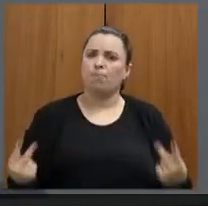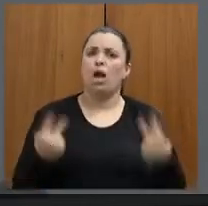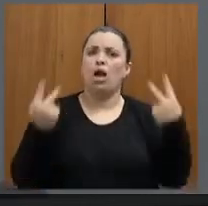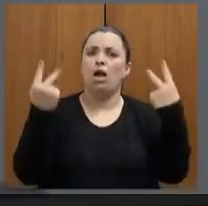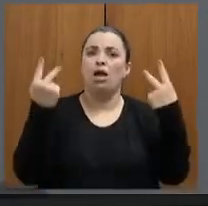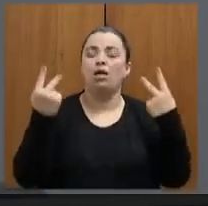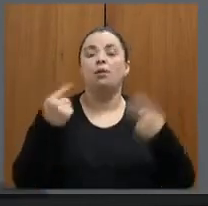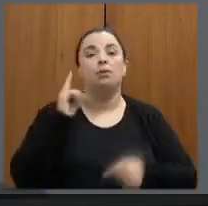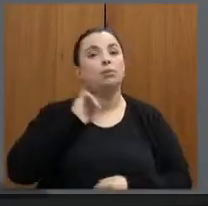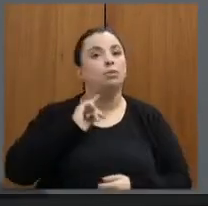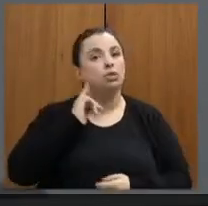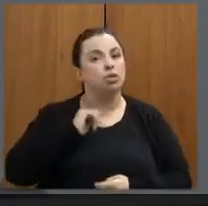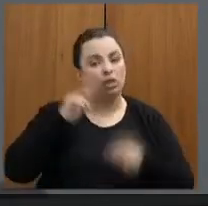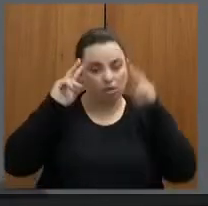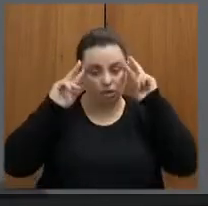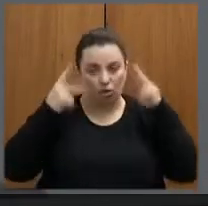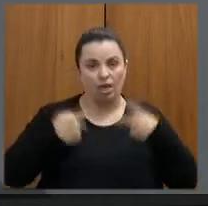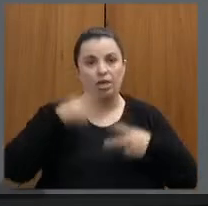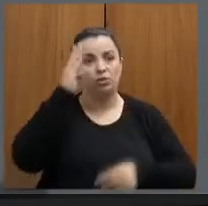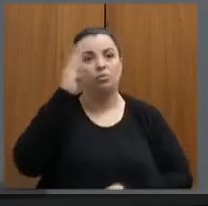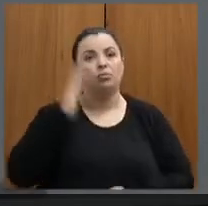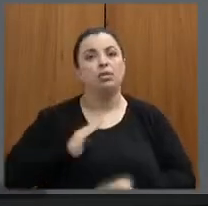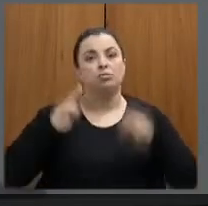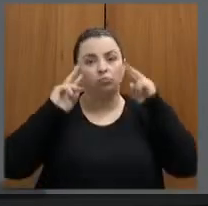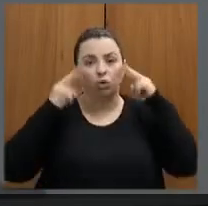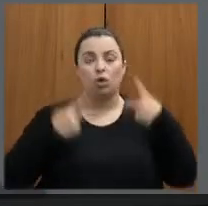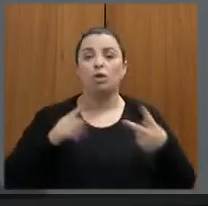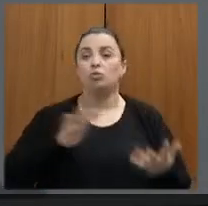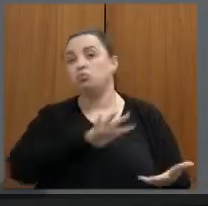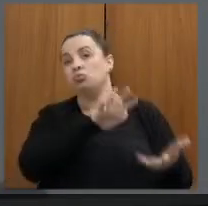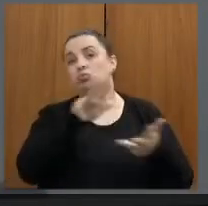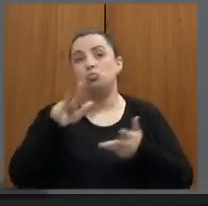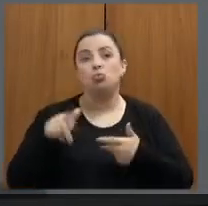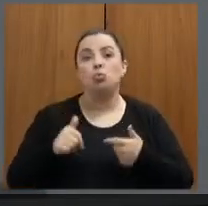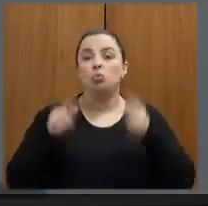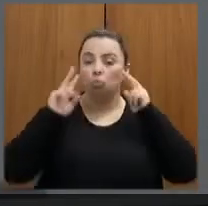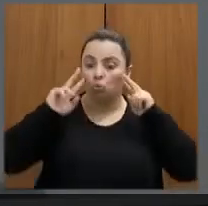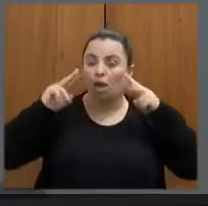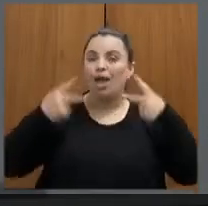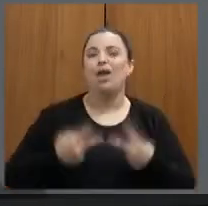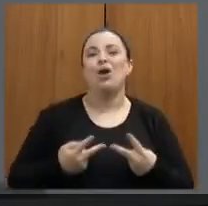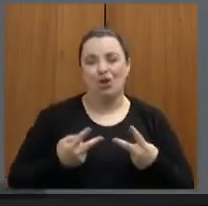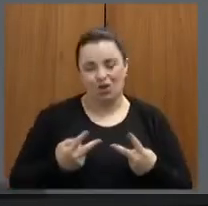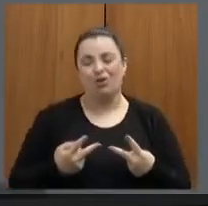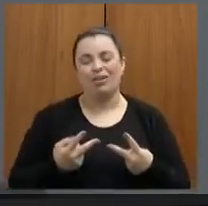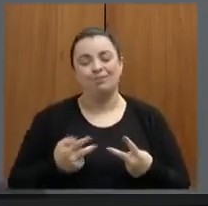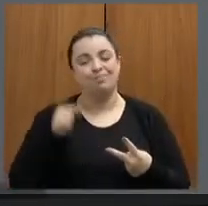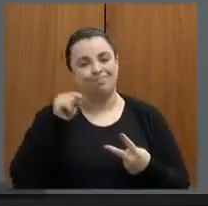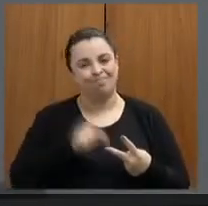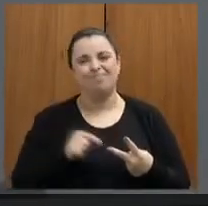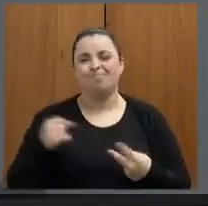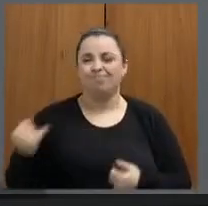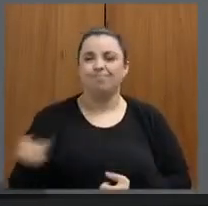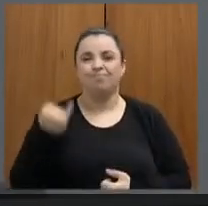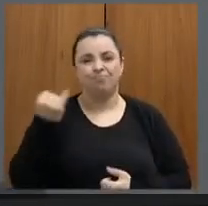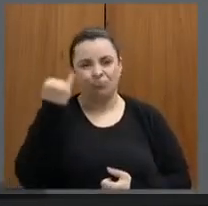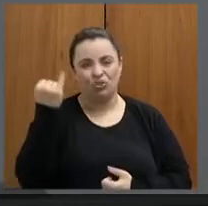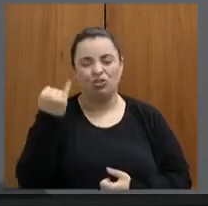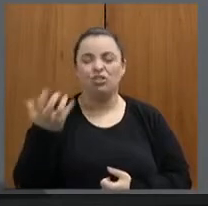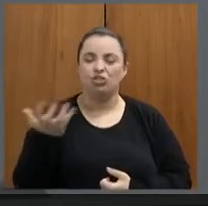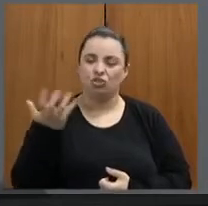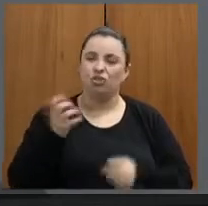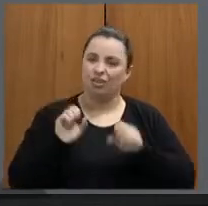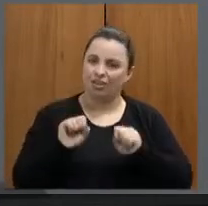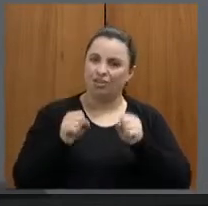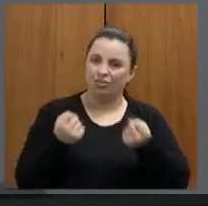só Minas Gerais reconhece o Brasil reconhece mas o mundo reconhece Então esse é um ponto fundamental que eu queria destacar